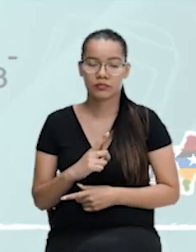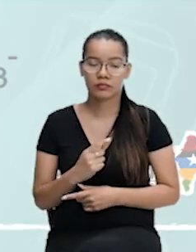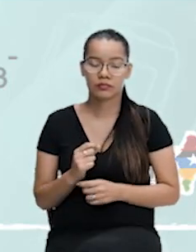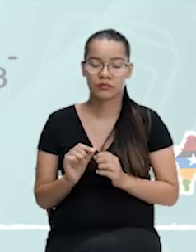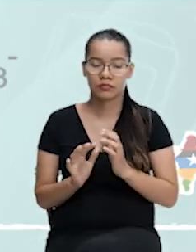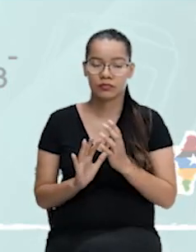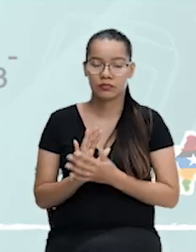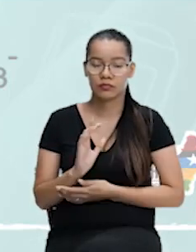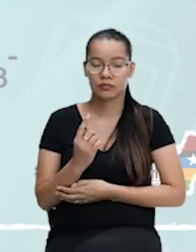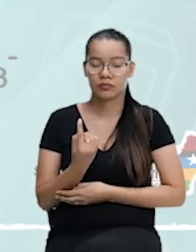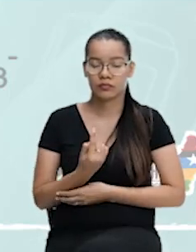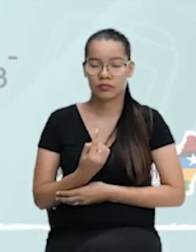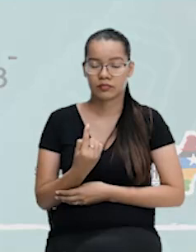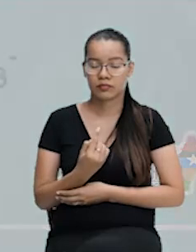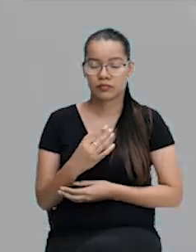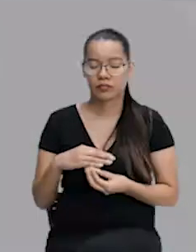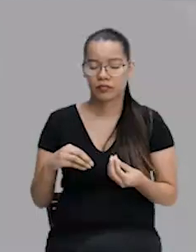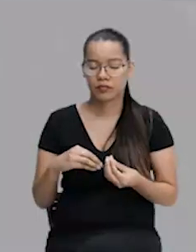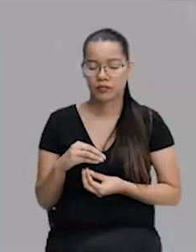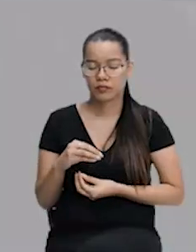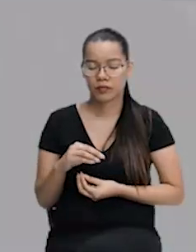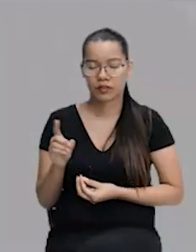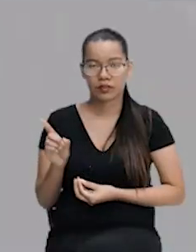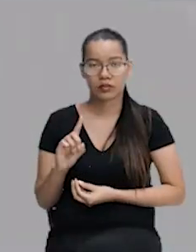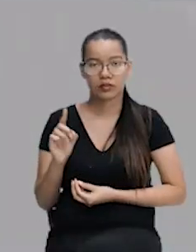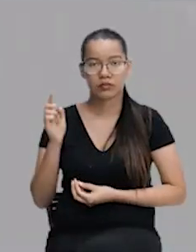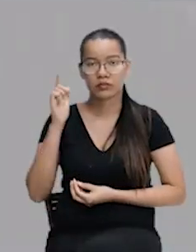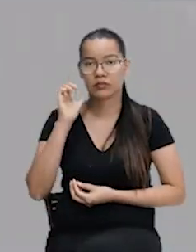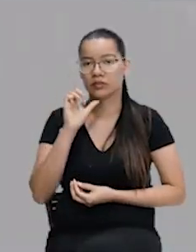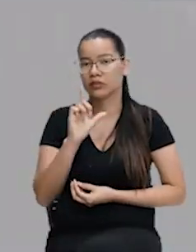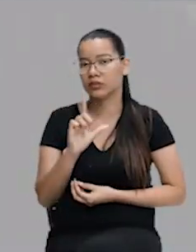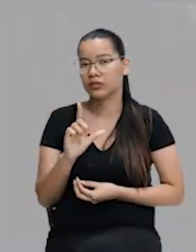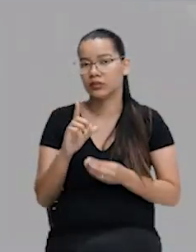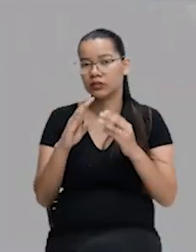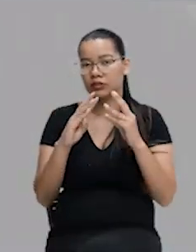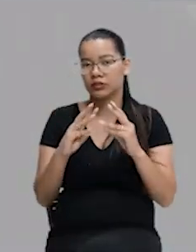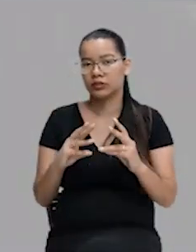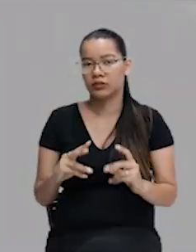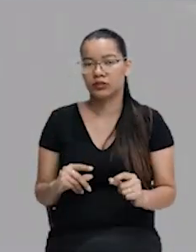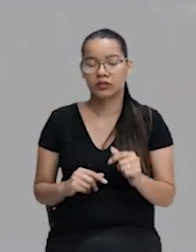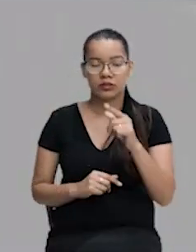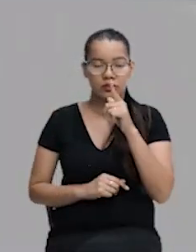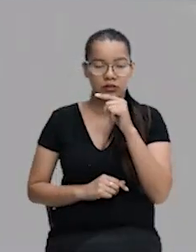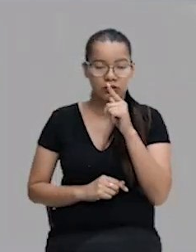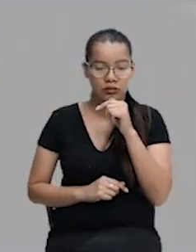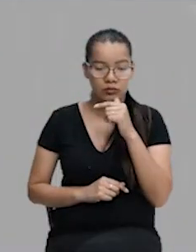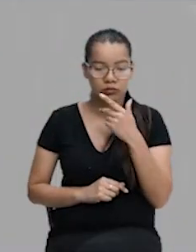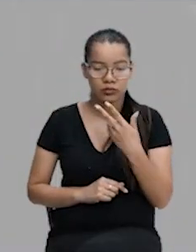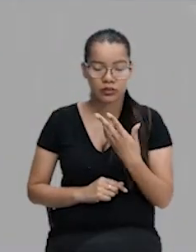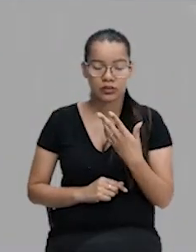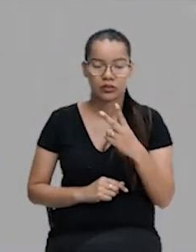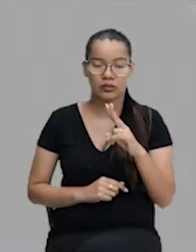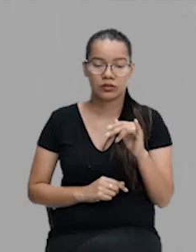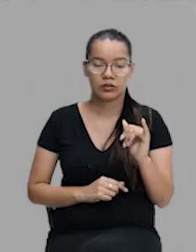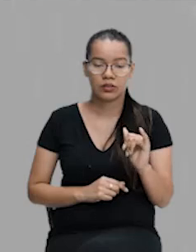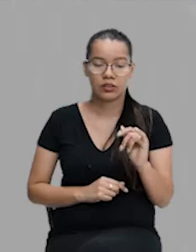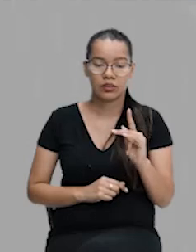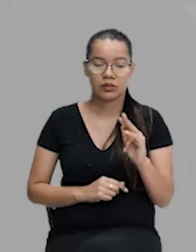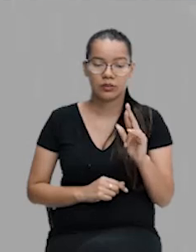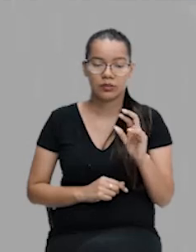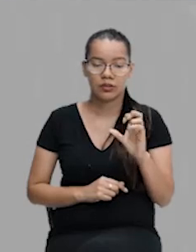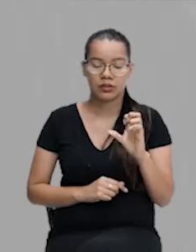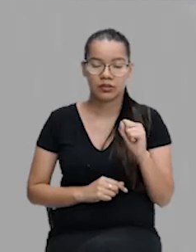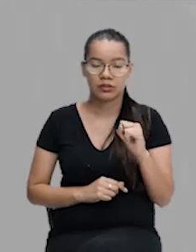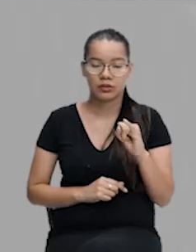substância que não vai conseguir se dissolver na água, né, na solução aquosa, então ele vai precipitar, ele vai para o fundo